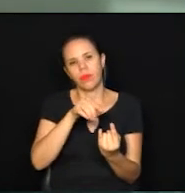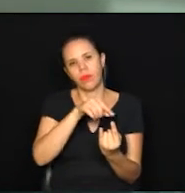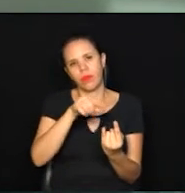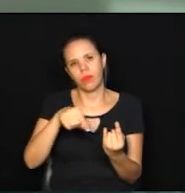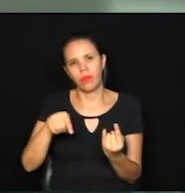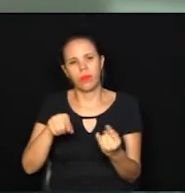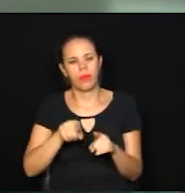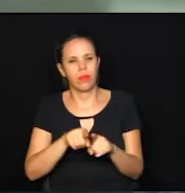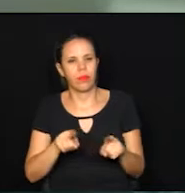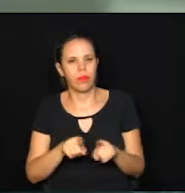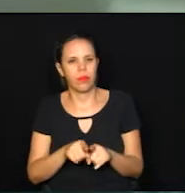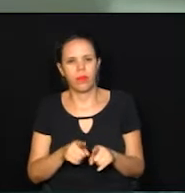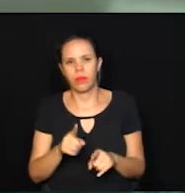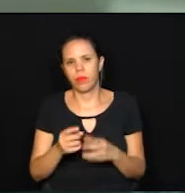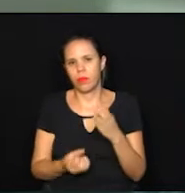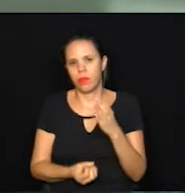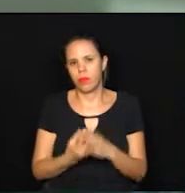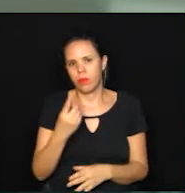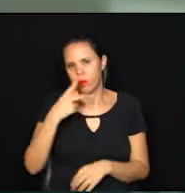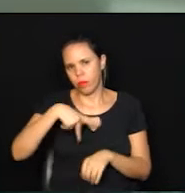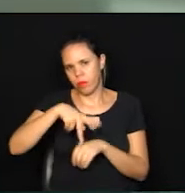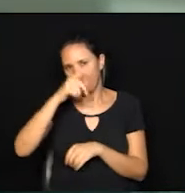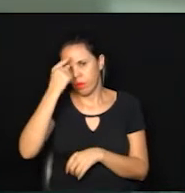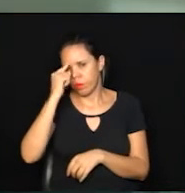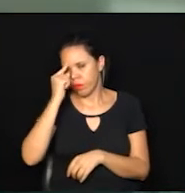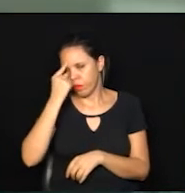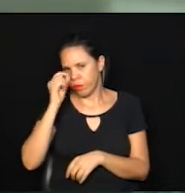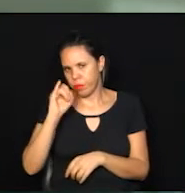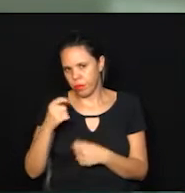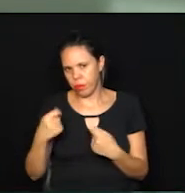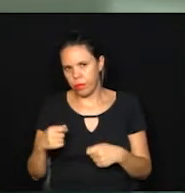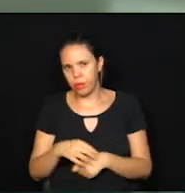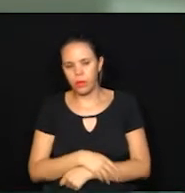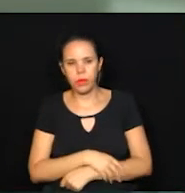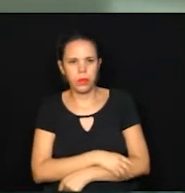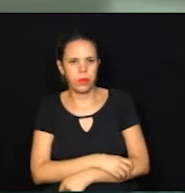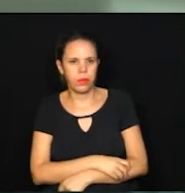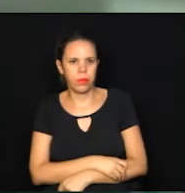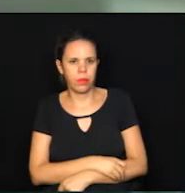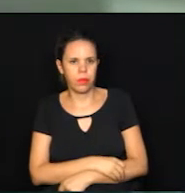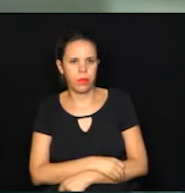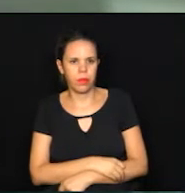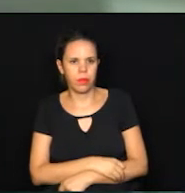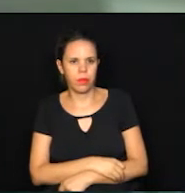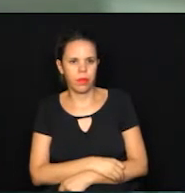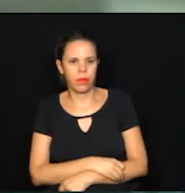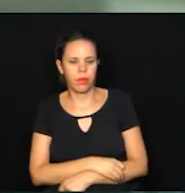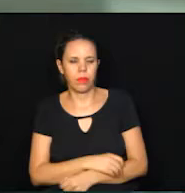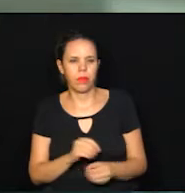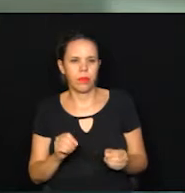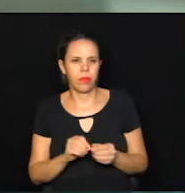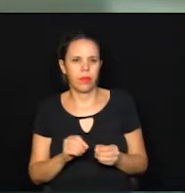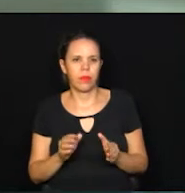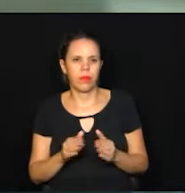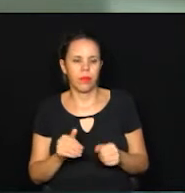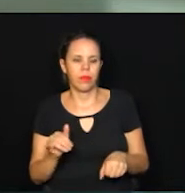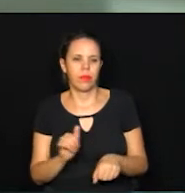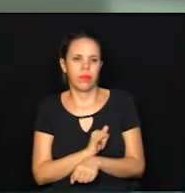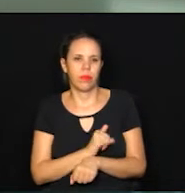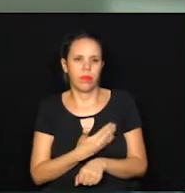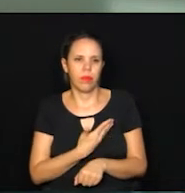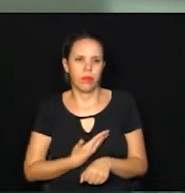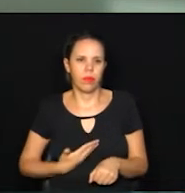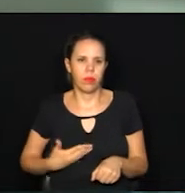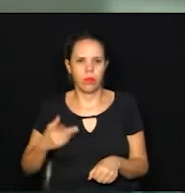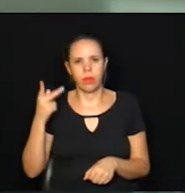Índia, mas precisou meio que um checkmate do governo de São